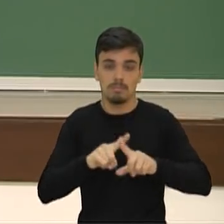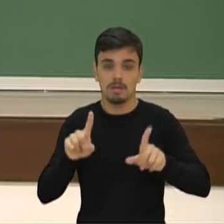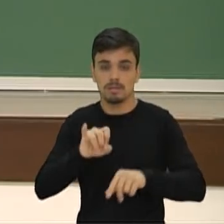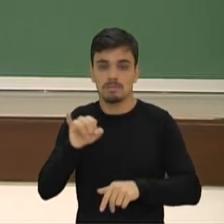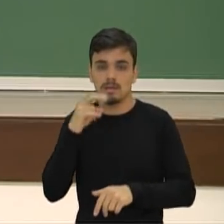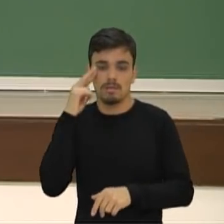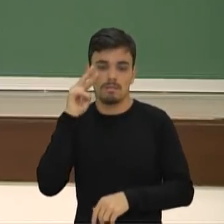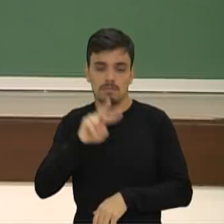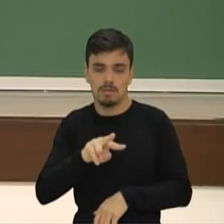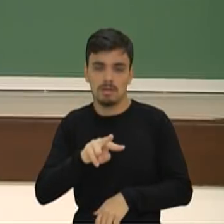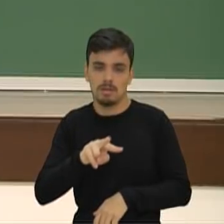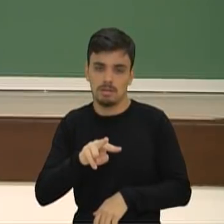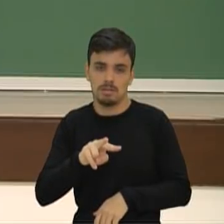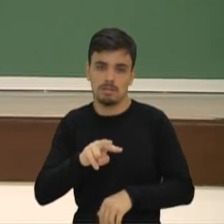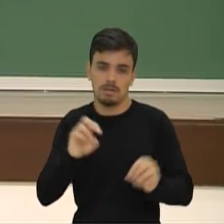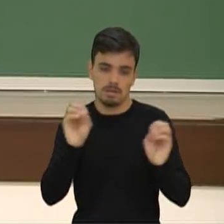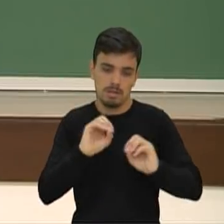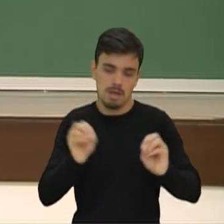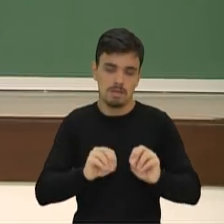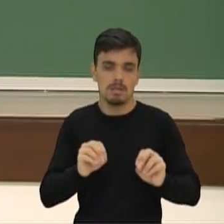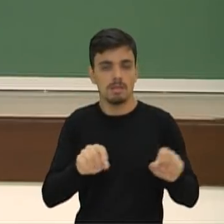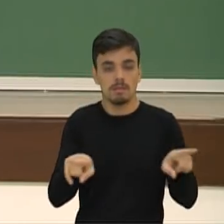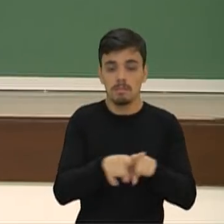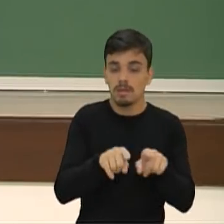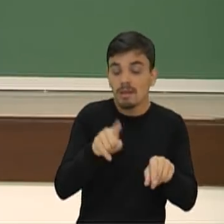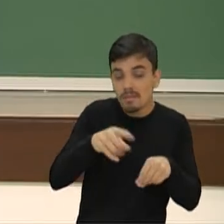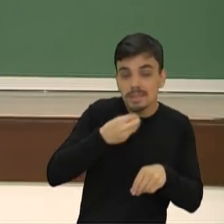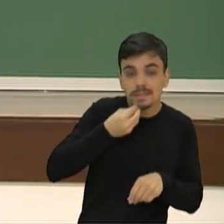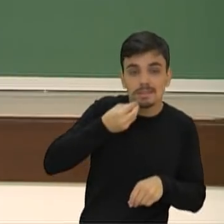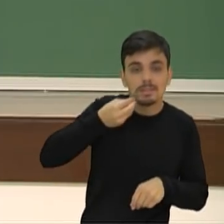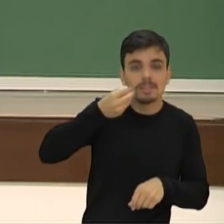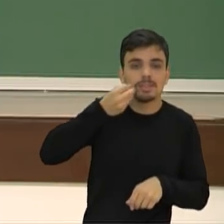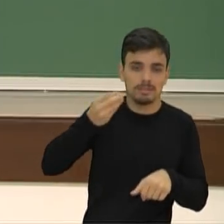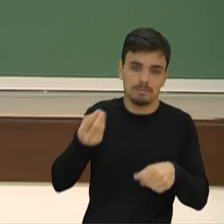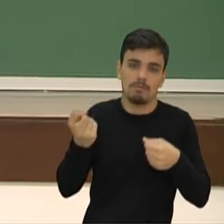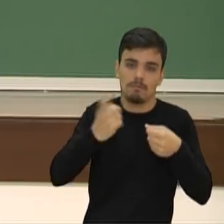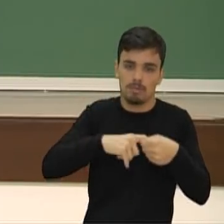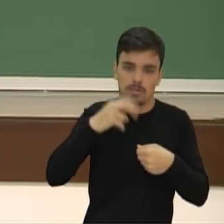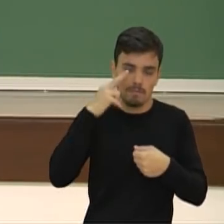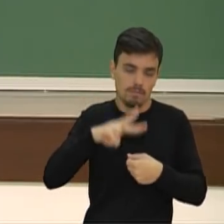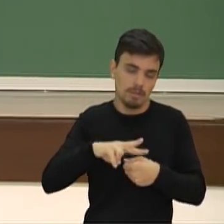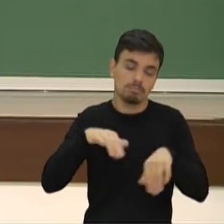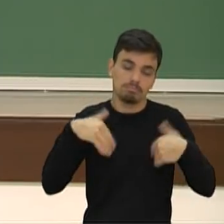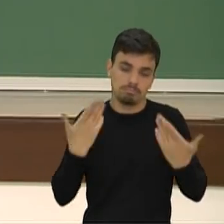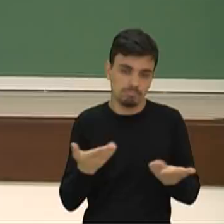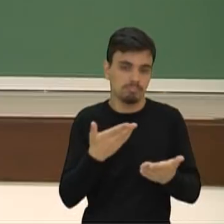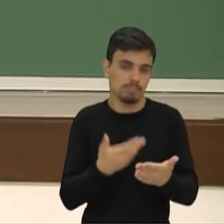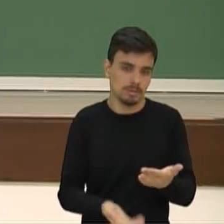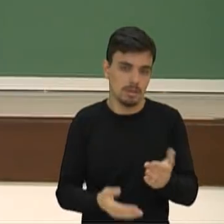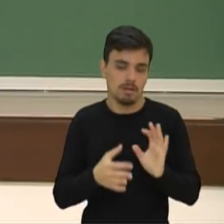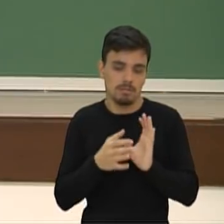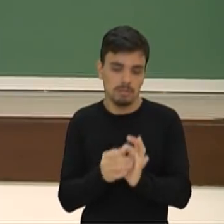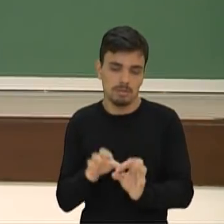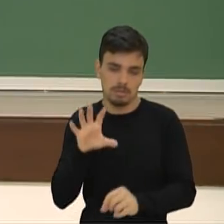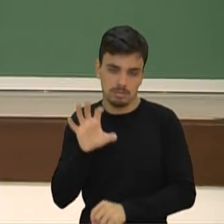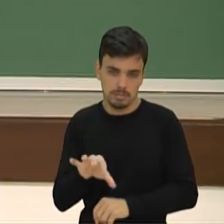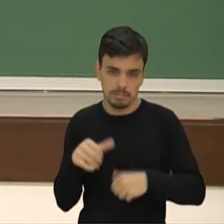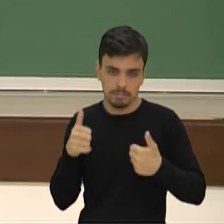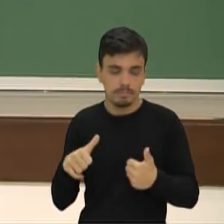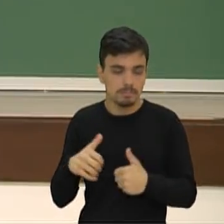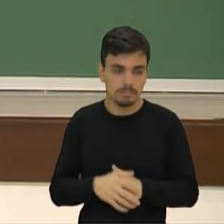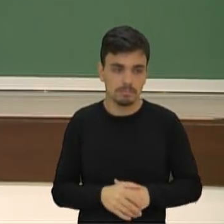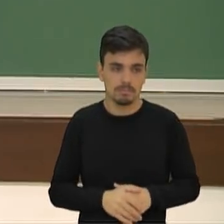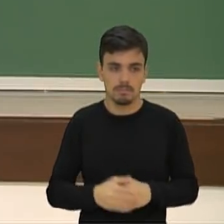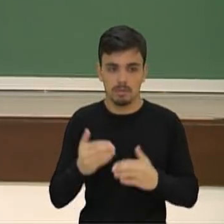e você tinha uma possibilidade de voltar a enxergar, o que você tinha a perder? Então, era basicamente nesse contexto que você acabava trabalhando. O detalhe que tem da